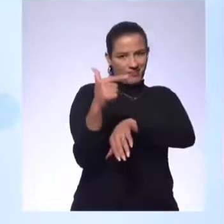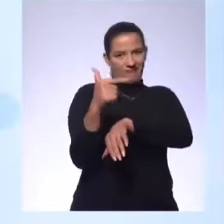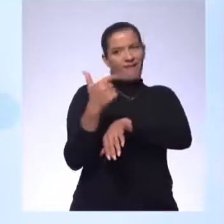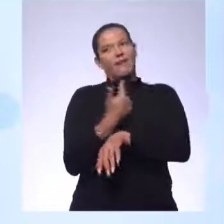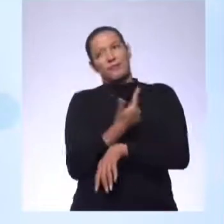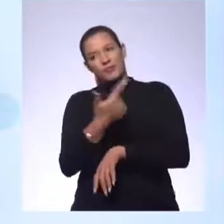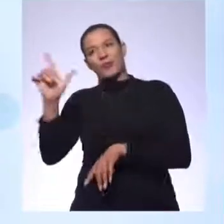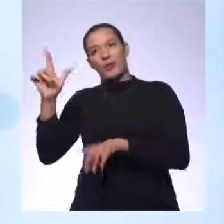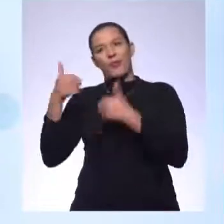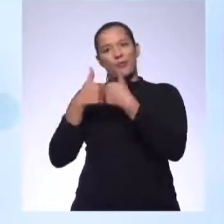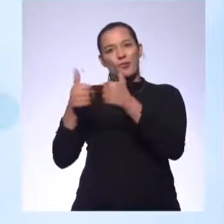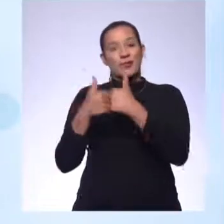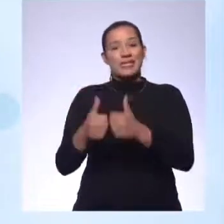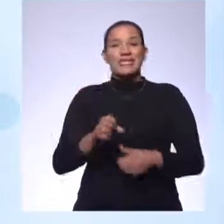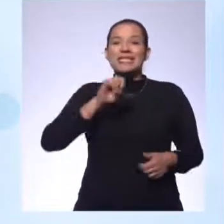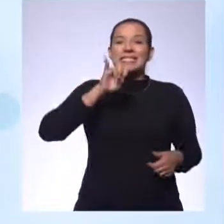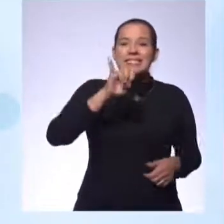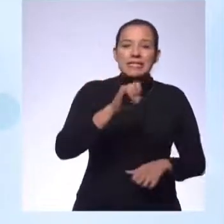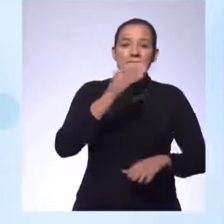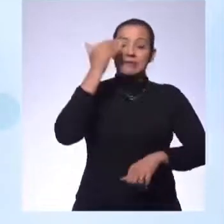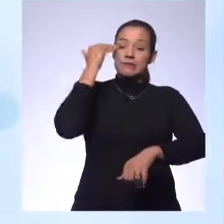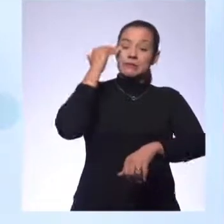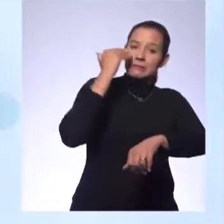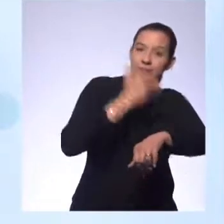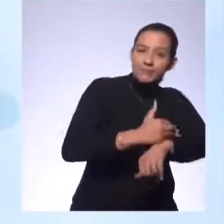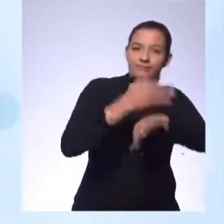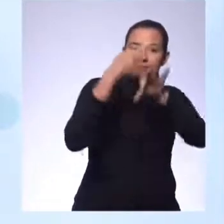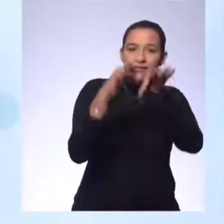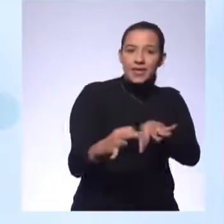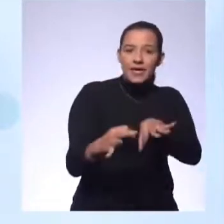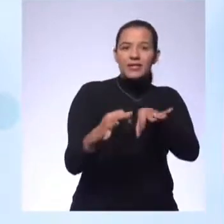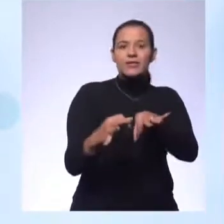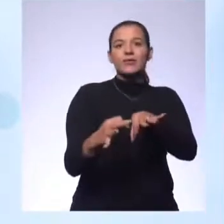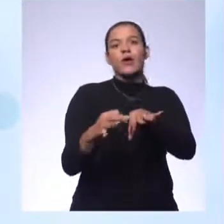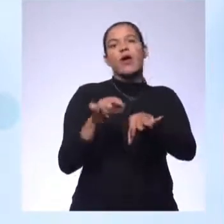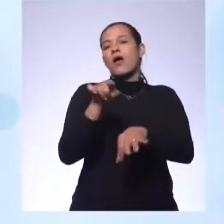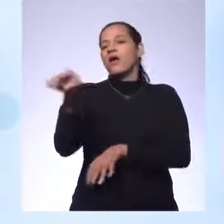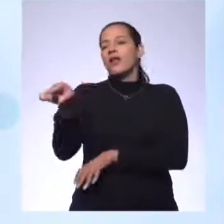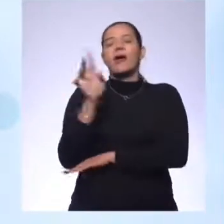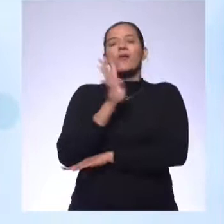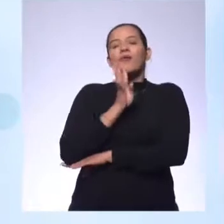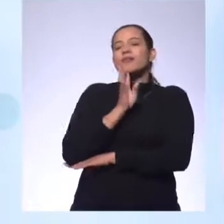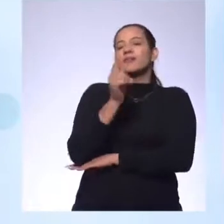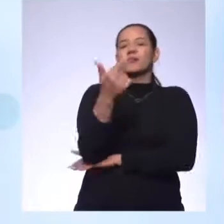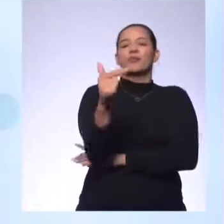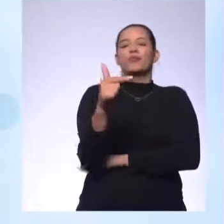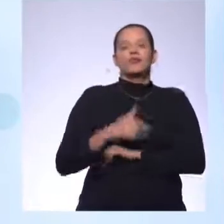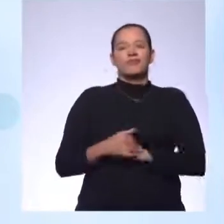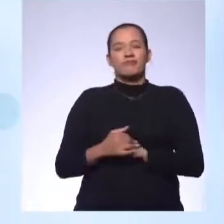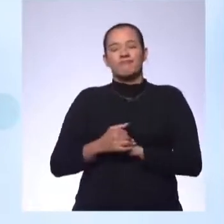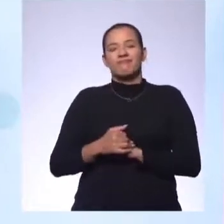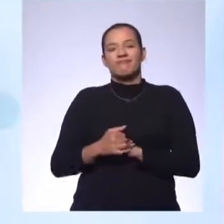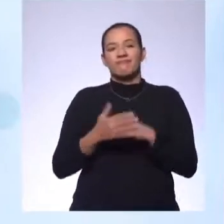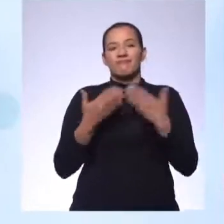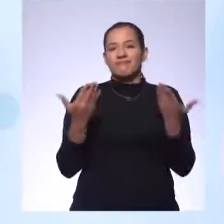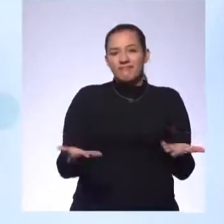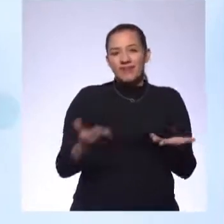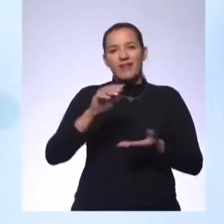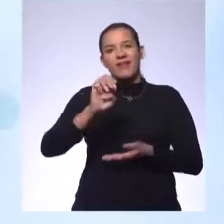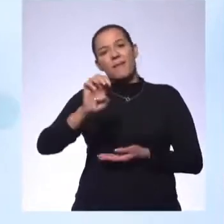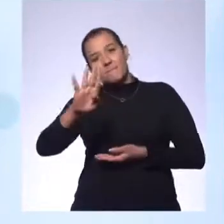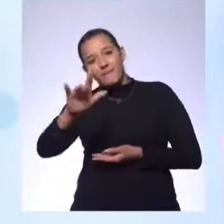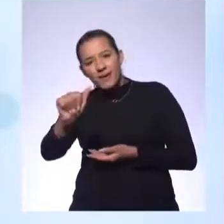ele tivesse sido um pouquinho mais pontual, ele não teria conhecido o grande amor da vida dele. Era bela,